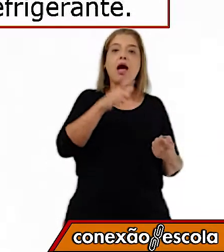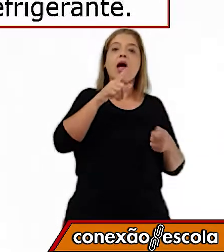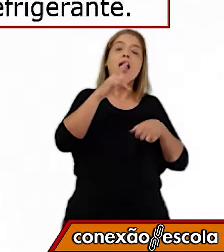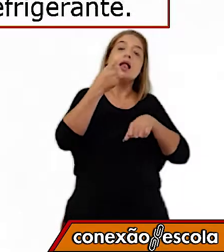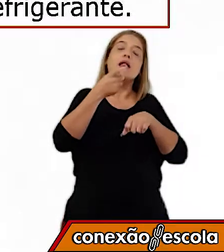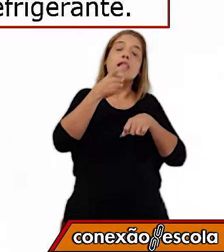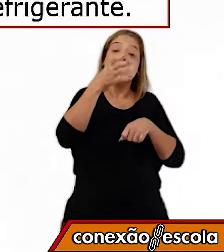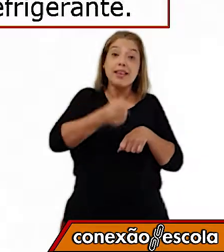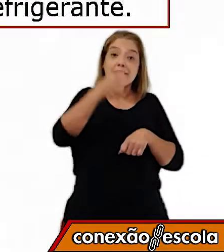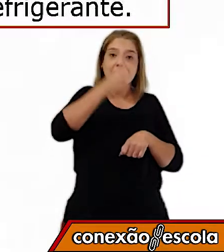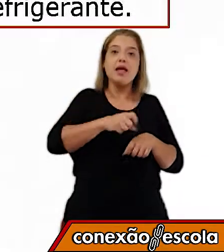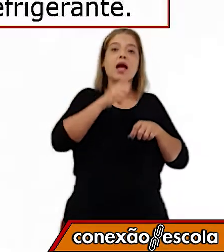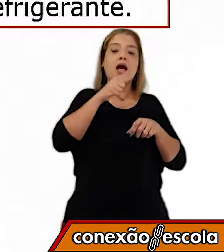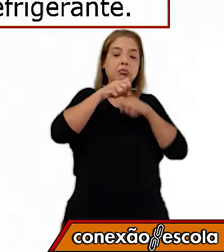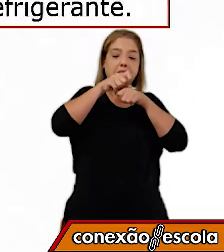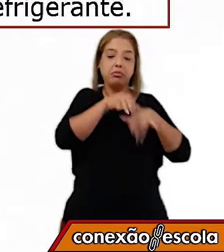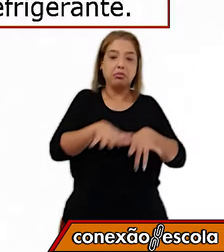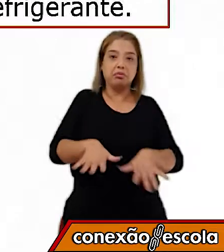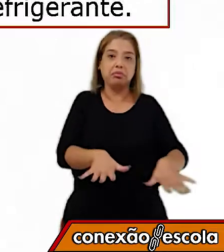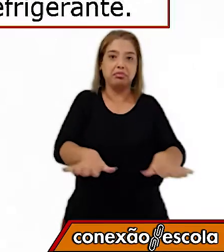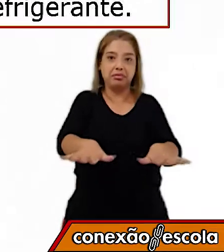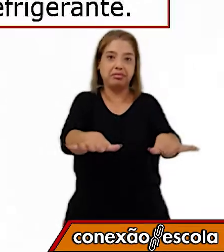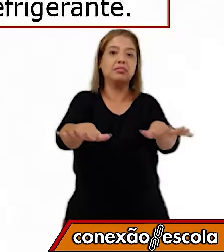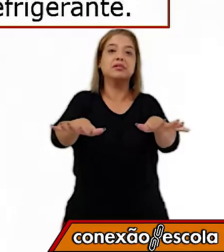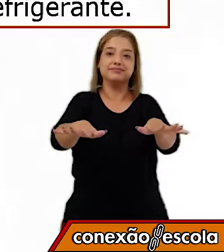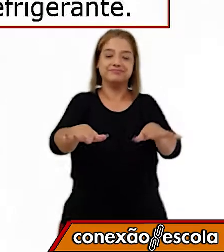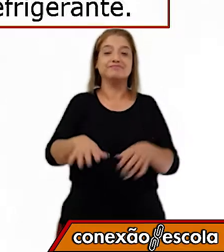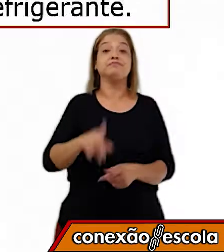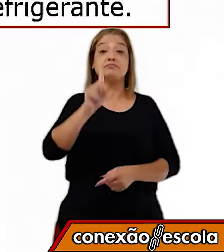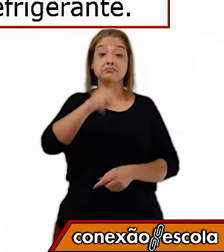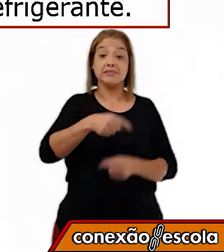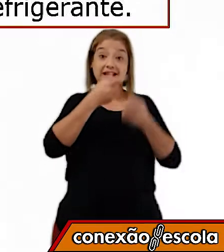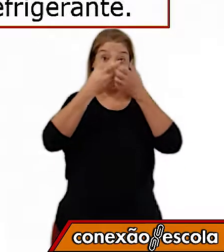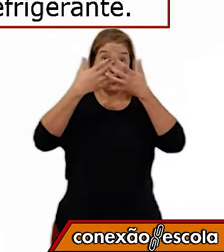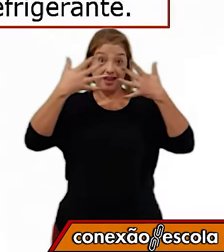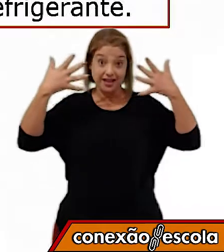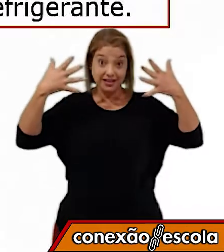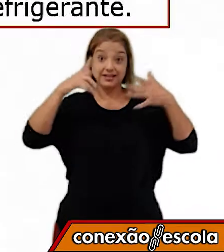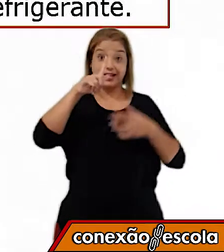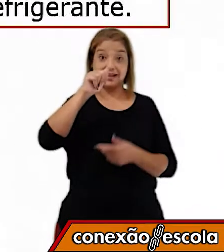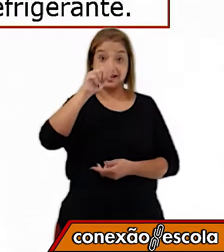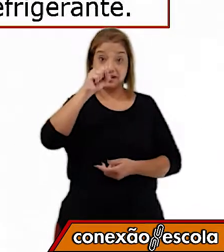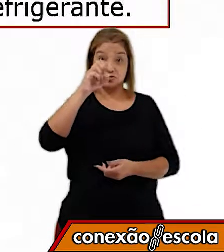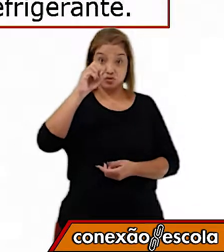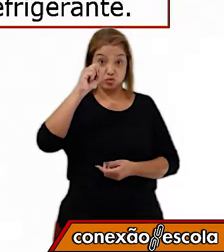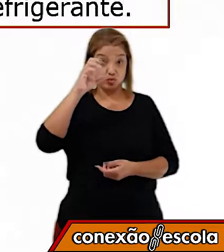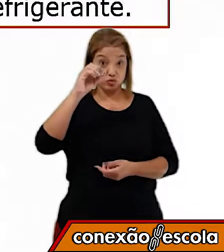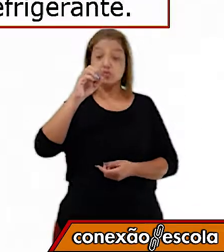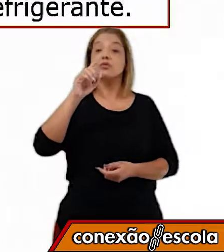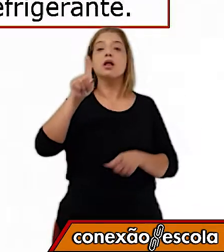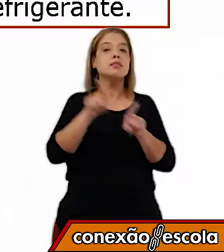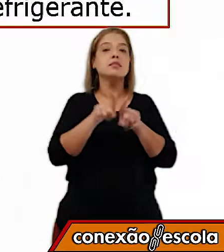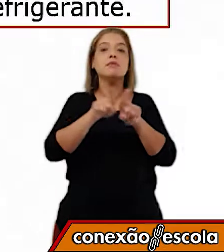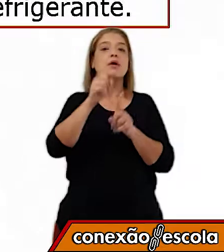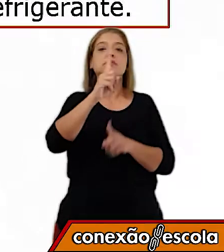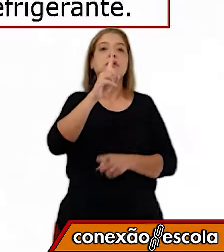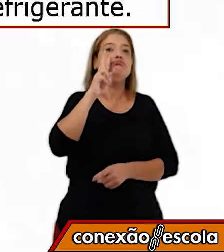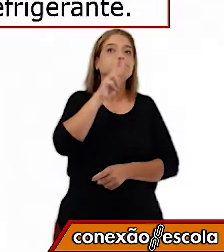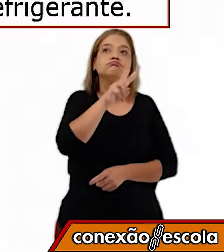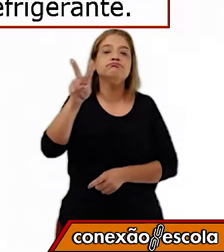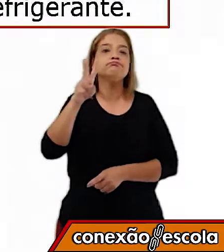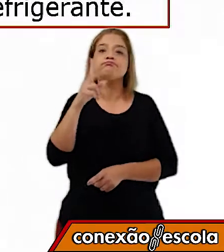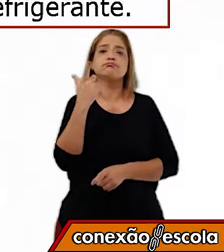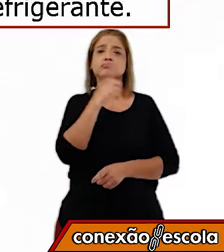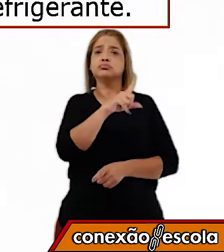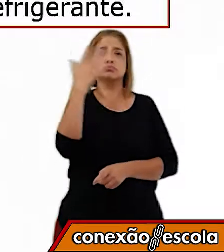mais. Nas matérias em estado gasoso, não a vemos, e elas também assumem o formato